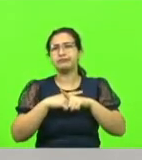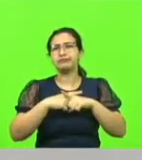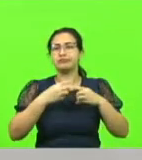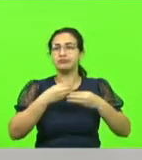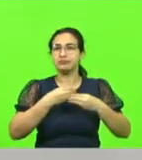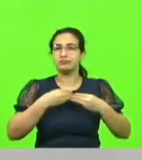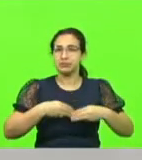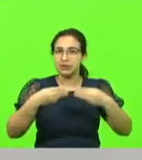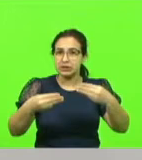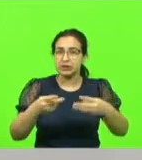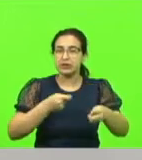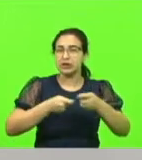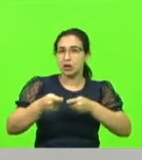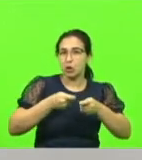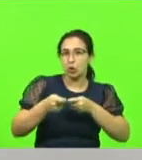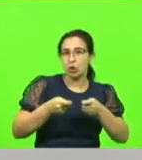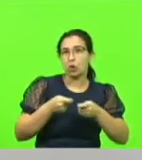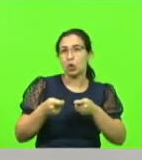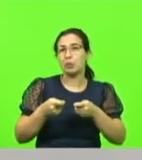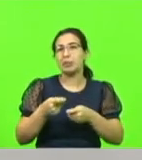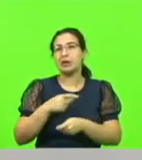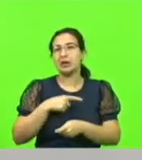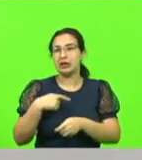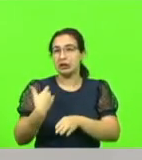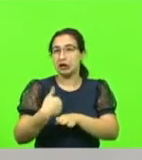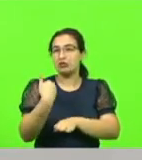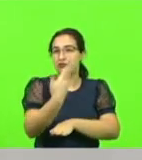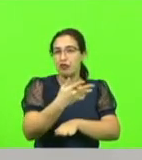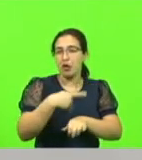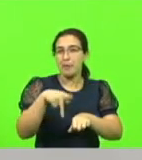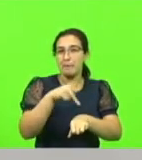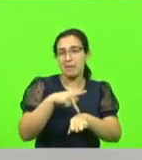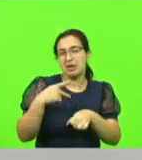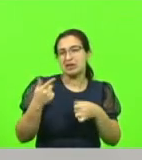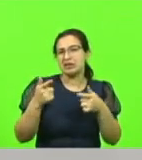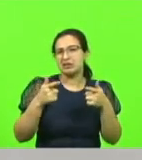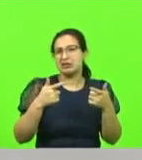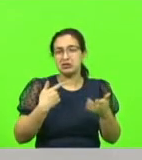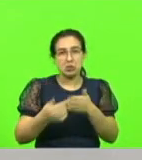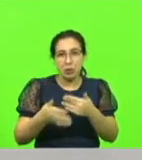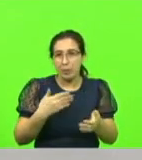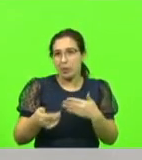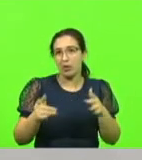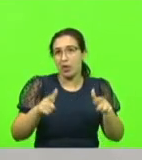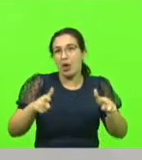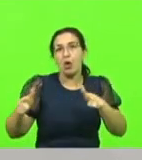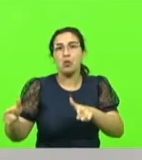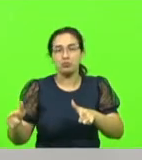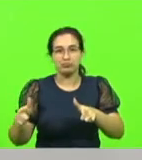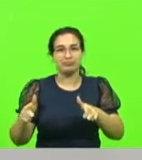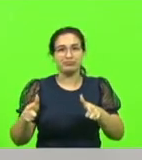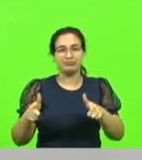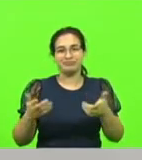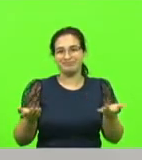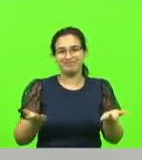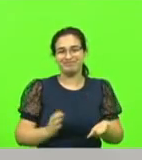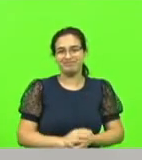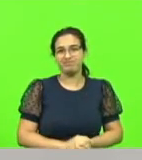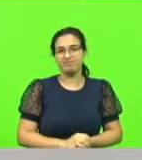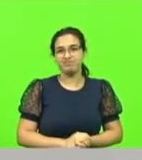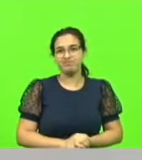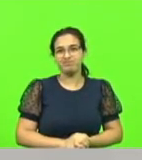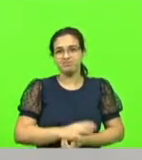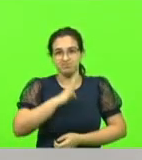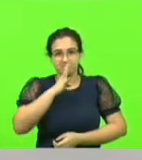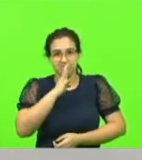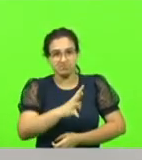e aquele que tem essa offshore, seja ela um paraíso fiscal ou qualquer outro lugar, ainda que declarado. Uma acusação